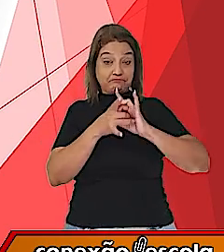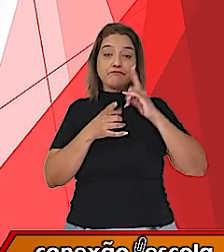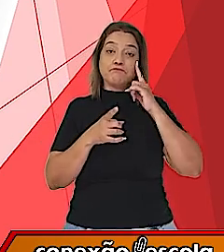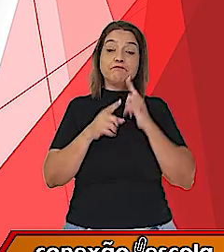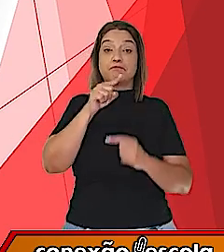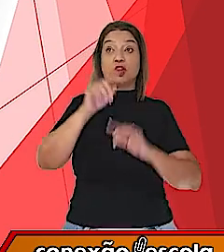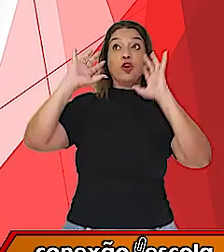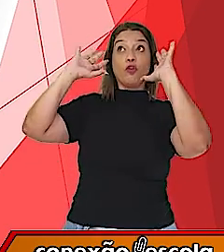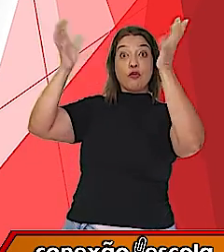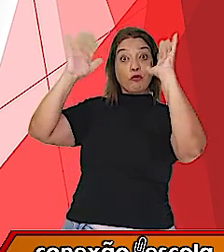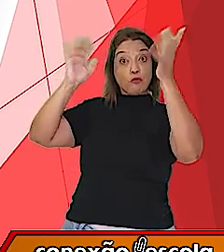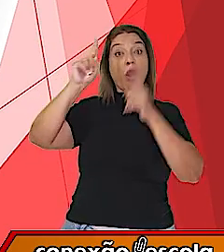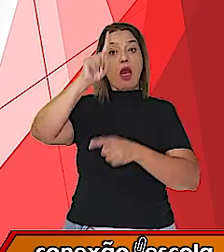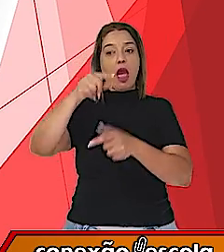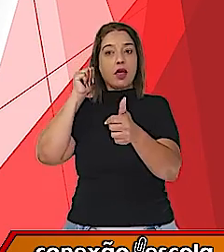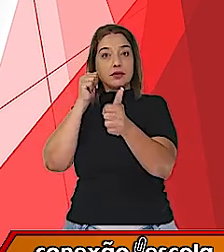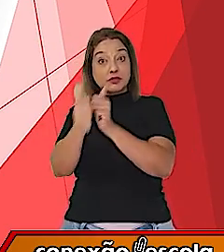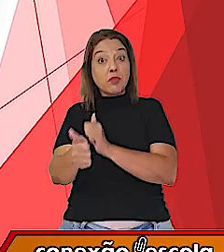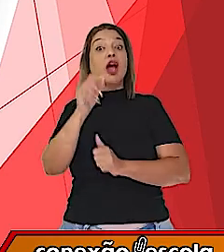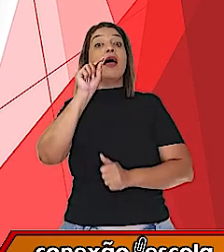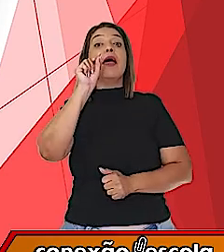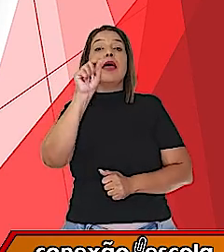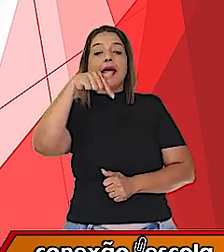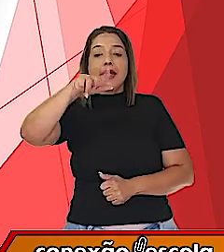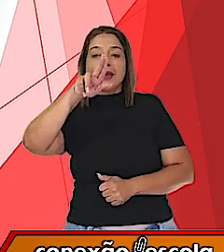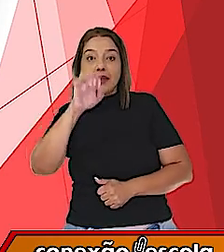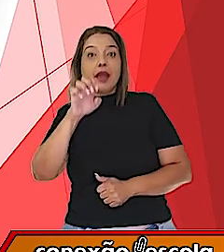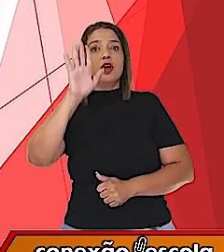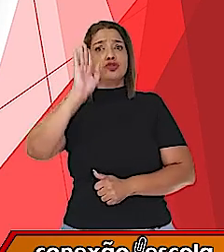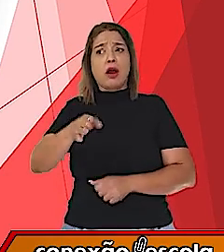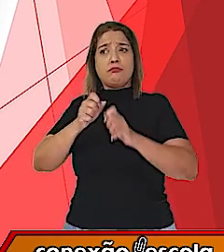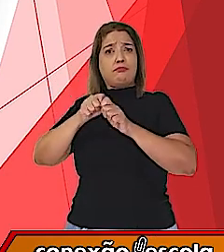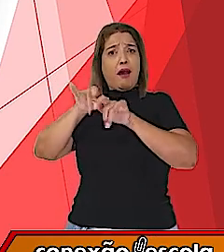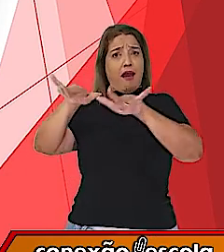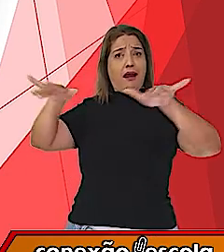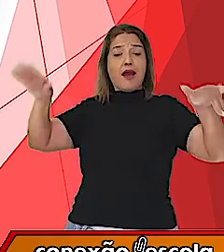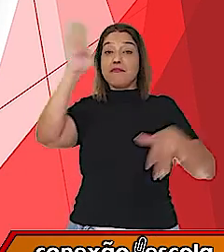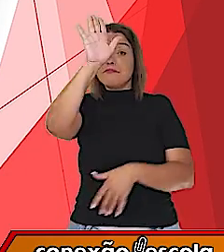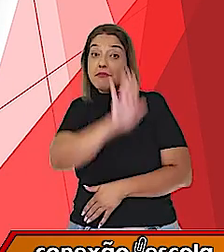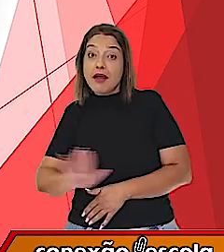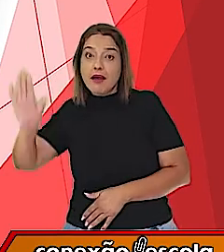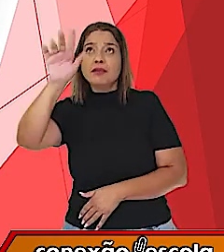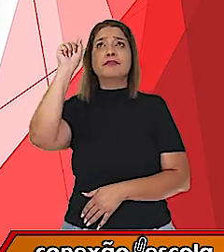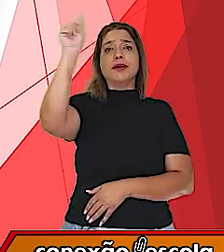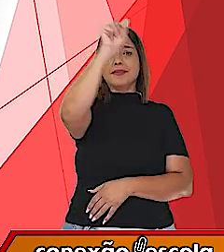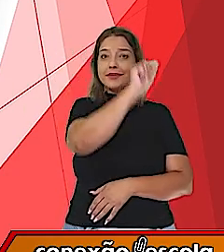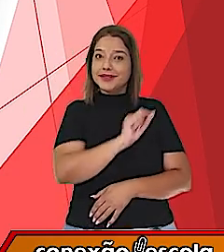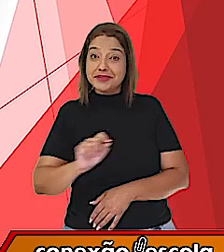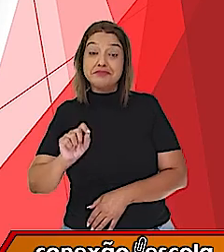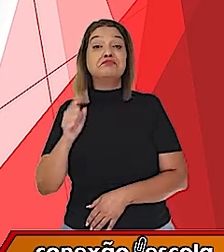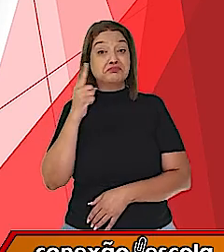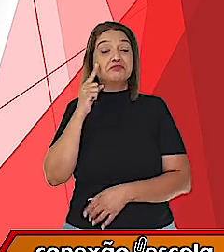o vôlei é um esporte que cresce muito no Brasil. Olha aí os exemplos de